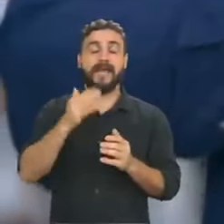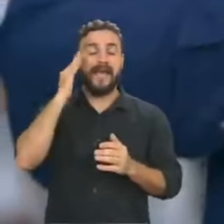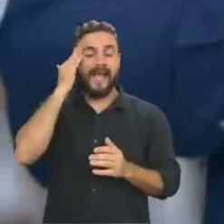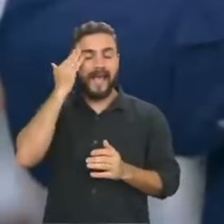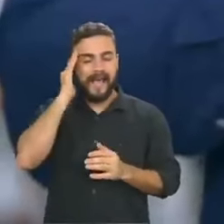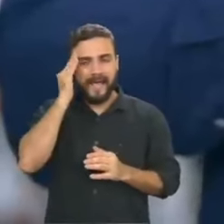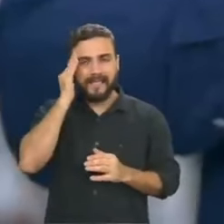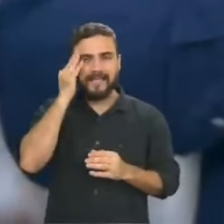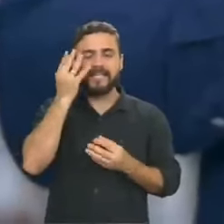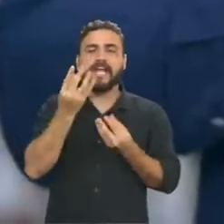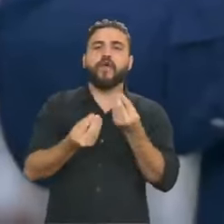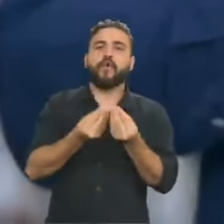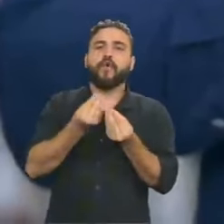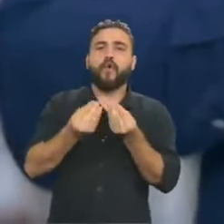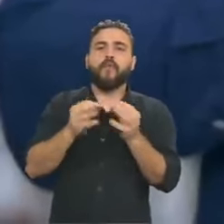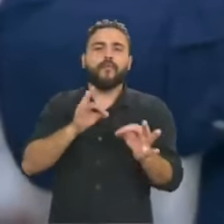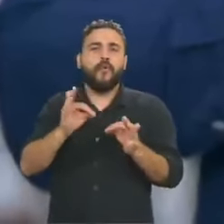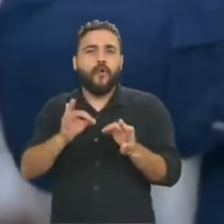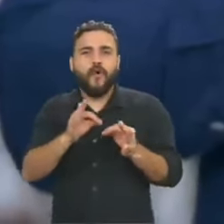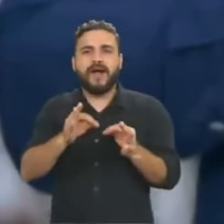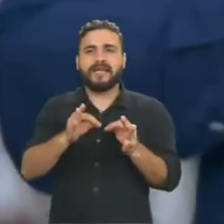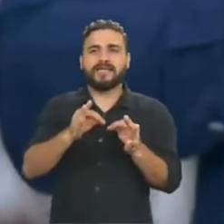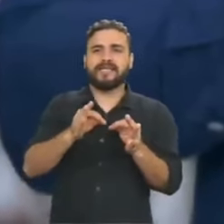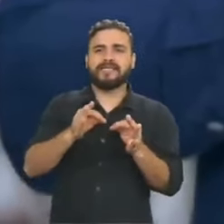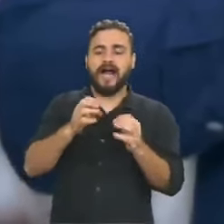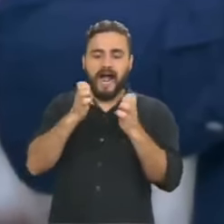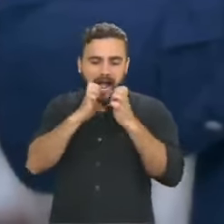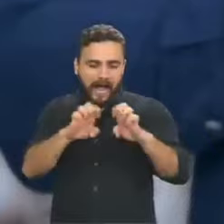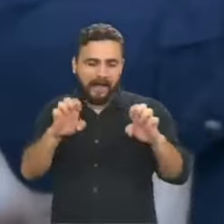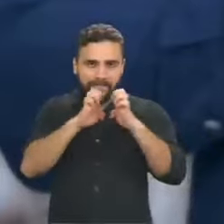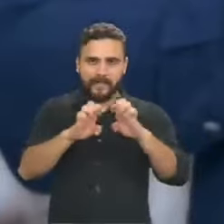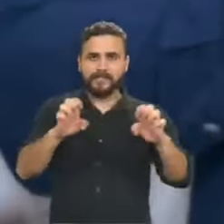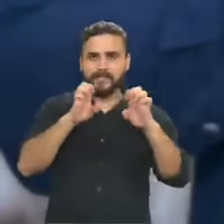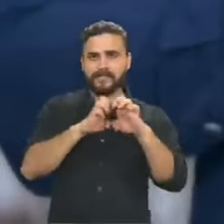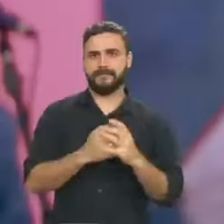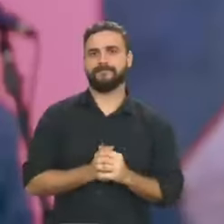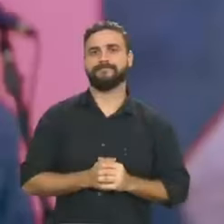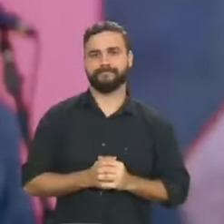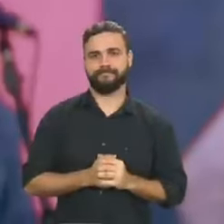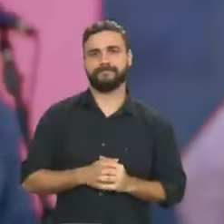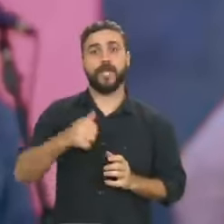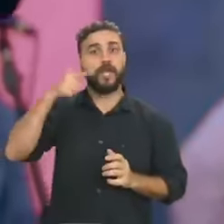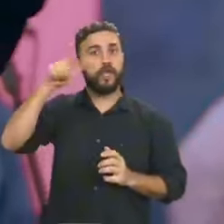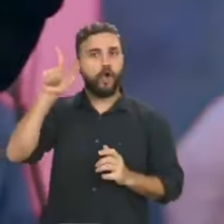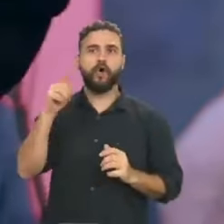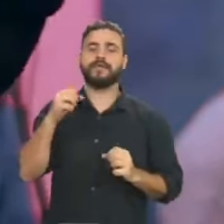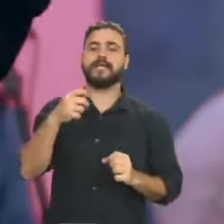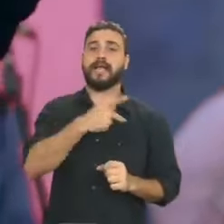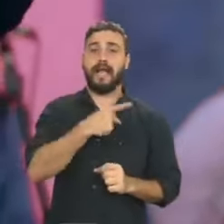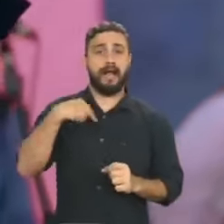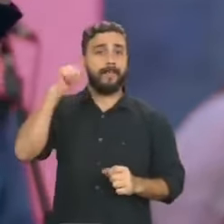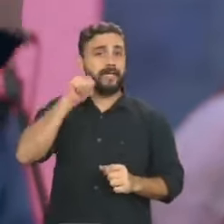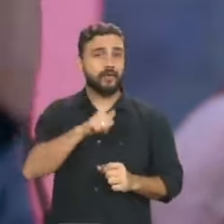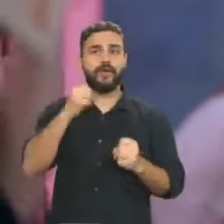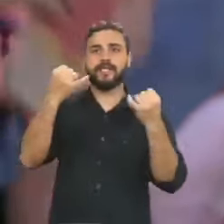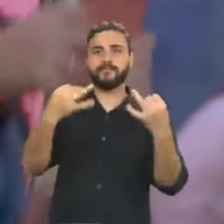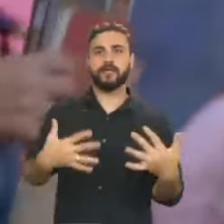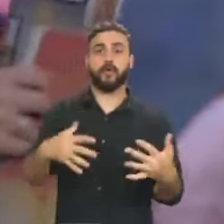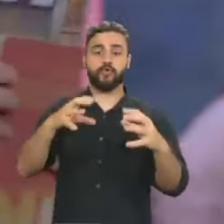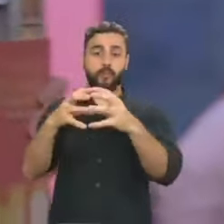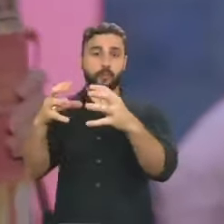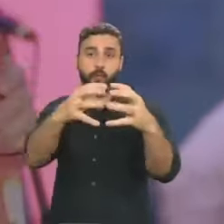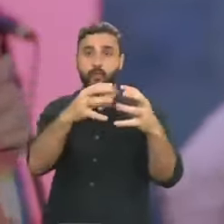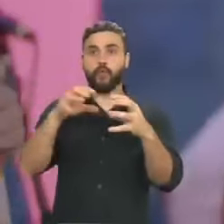entender a dinâmica de evangelização. A pastora Rose, ela falou aqui ontem, ela, os pequenos grupos, né, as células que ela tem lá, é